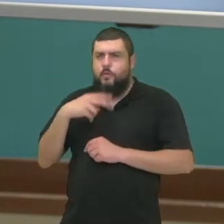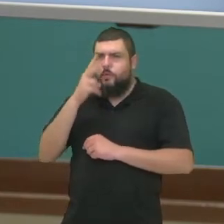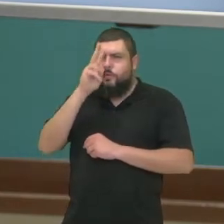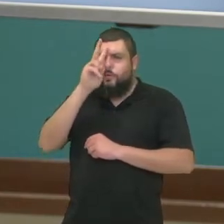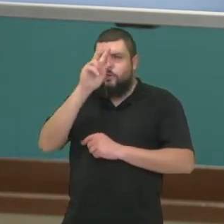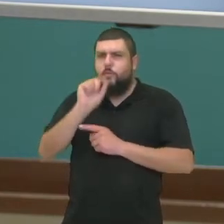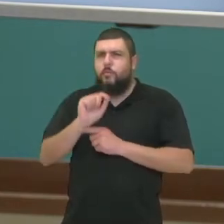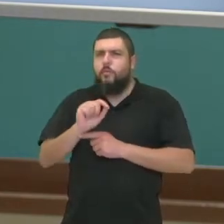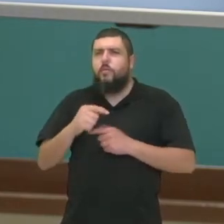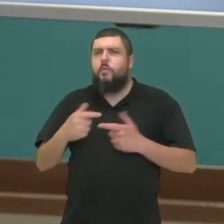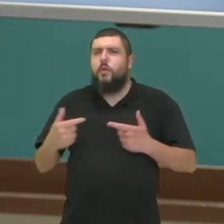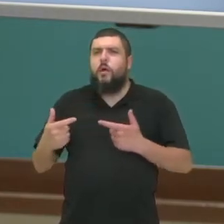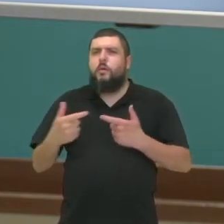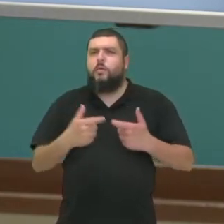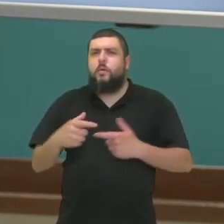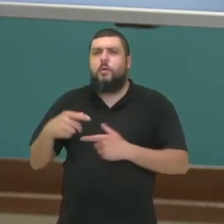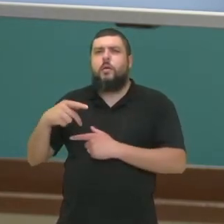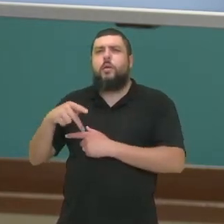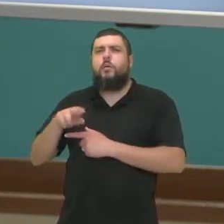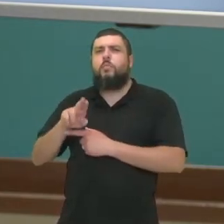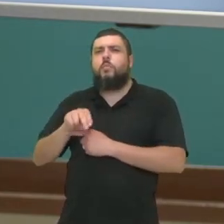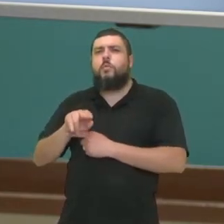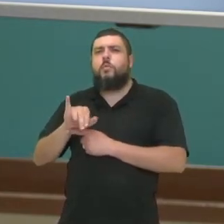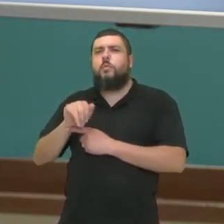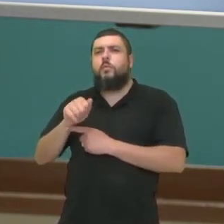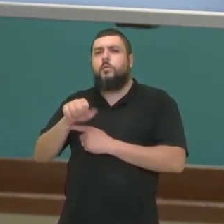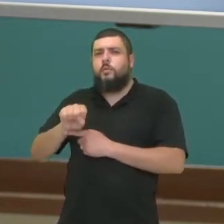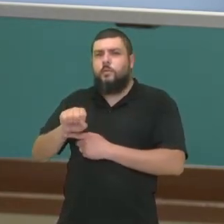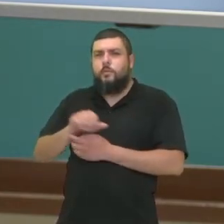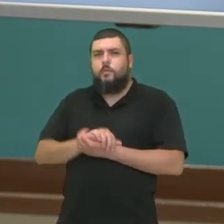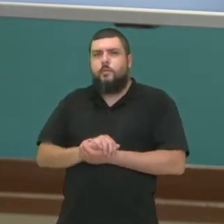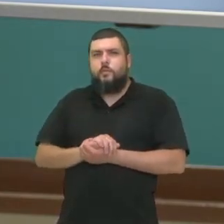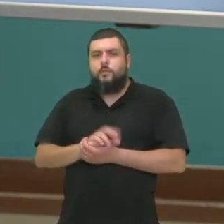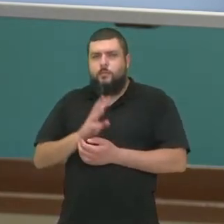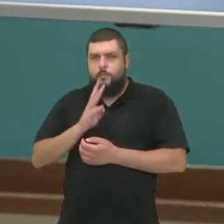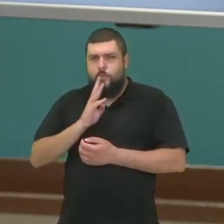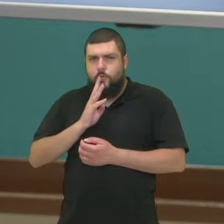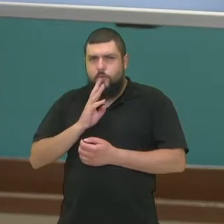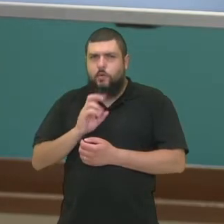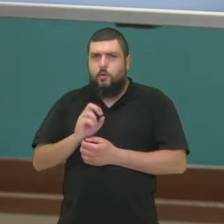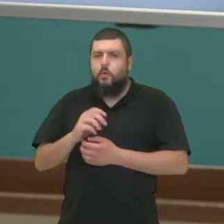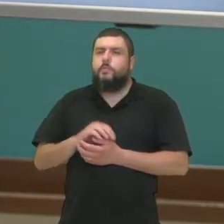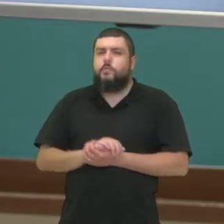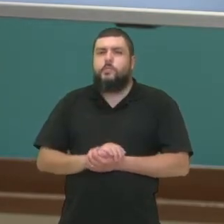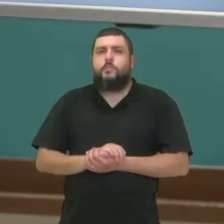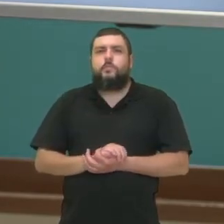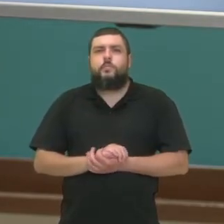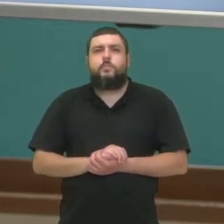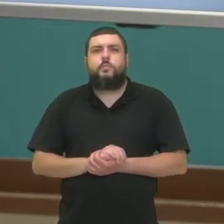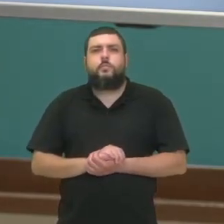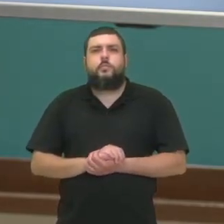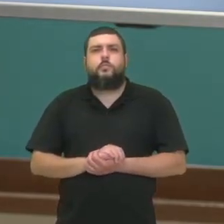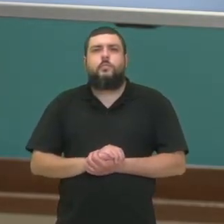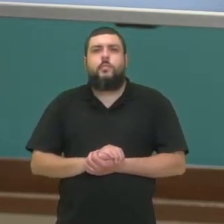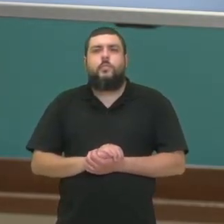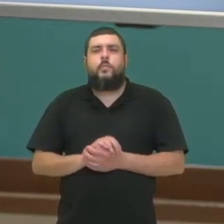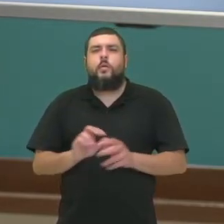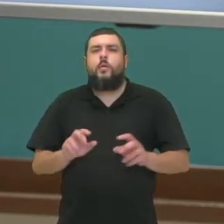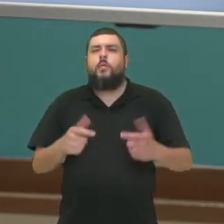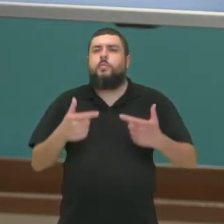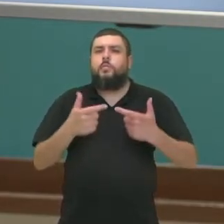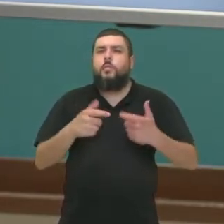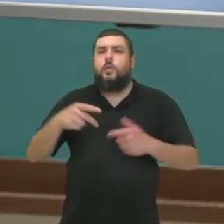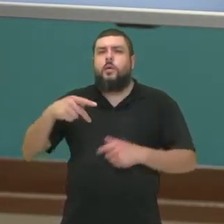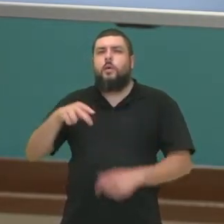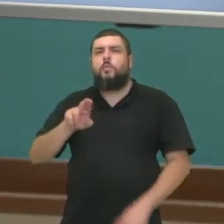púnicas? Ou já ouviram falar em algum lugar, em algum livro de história, ou até mesmo com seu professor de história? Guerras púnicas, o que vocês recordam?